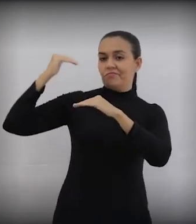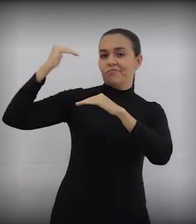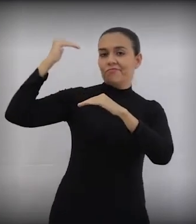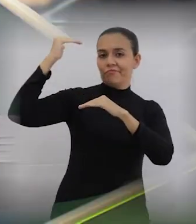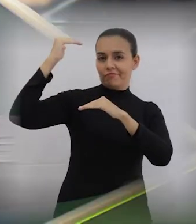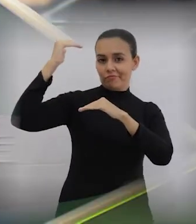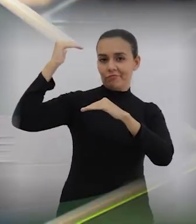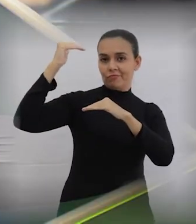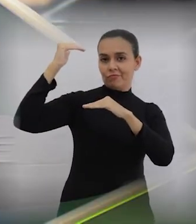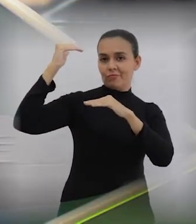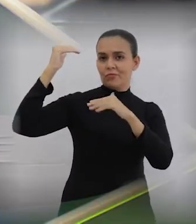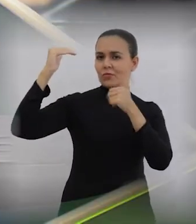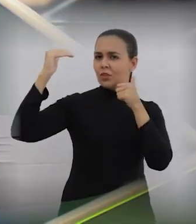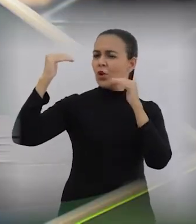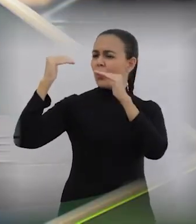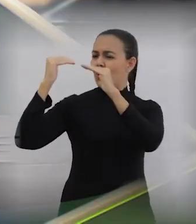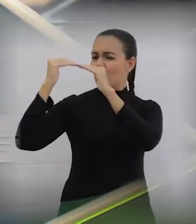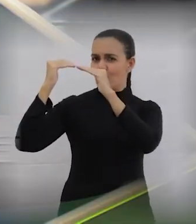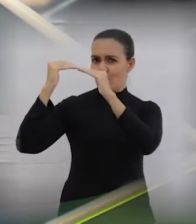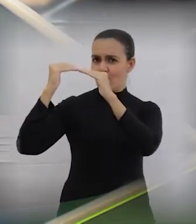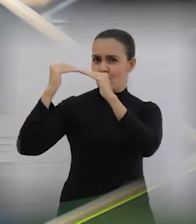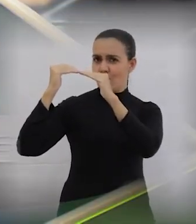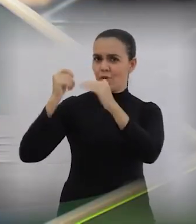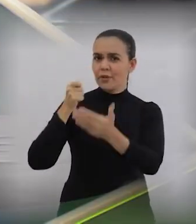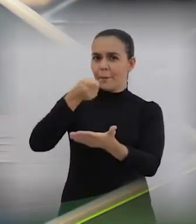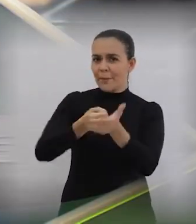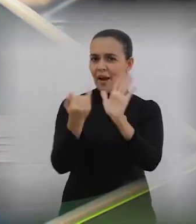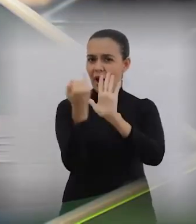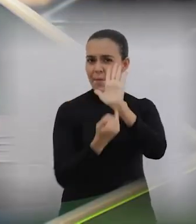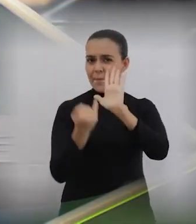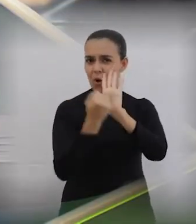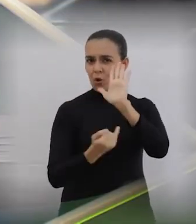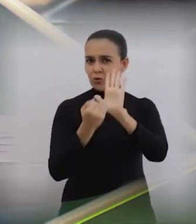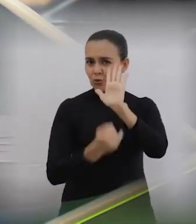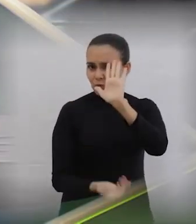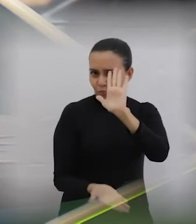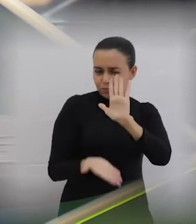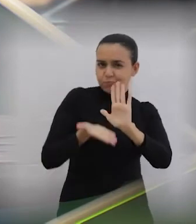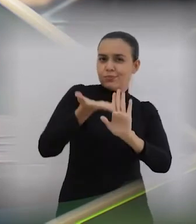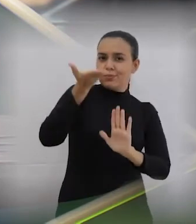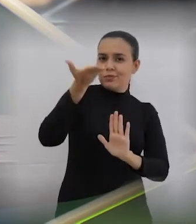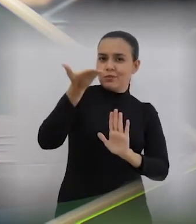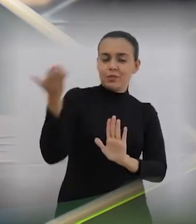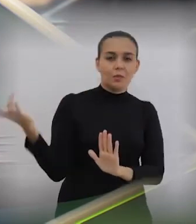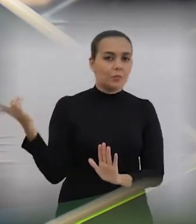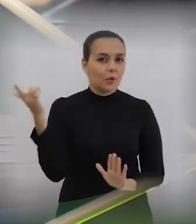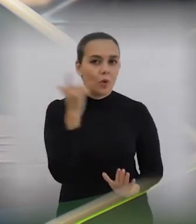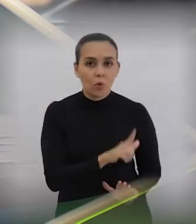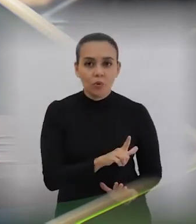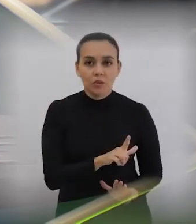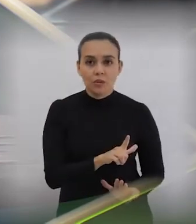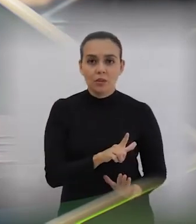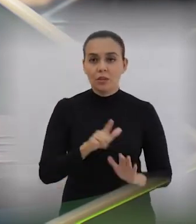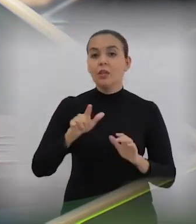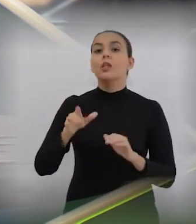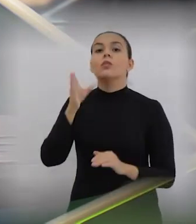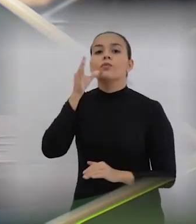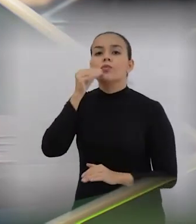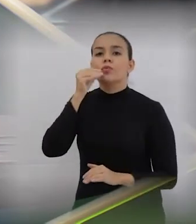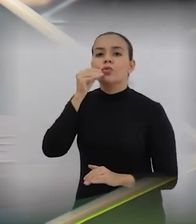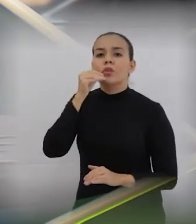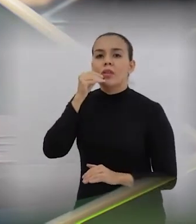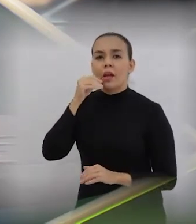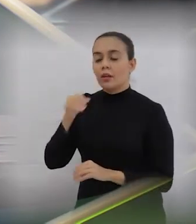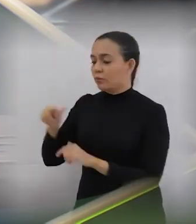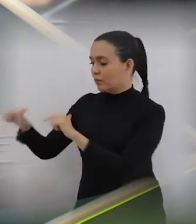dos algoritmos elas concordarão em pagar impostos altíssimos para sustentar pessoas